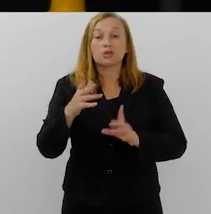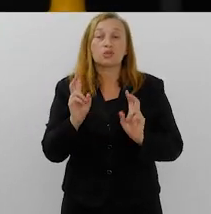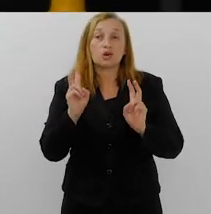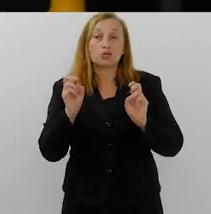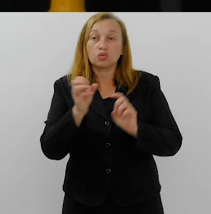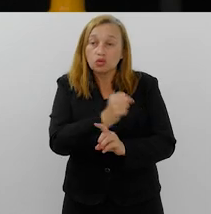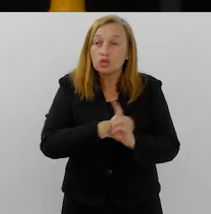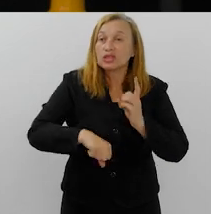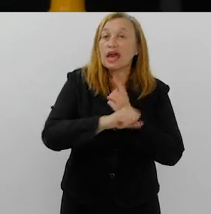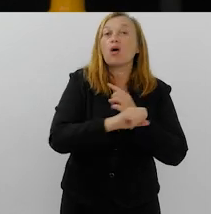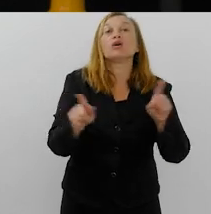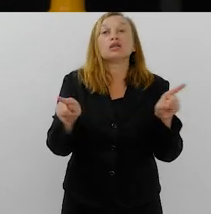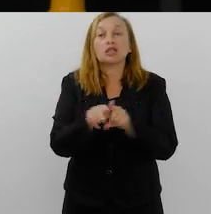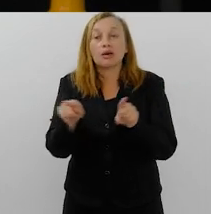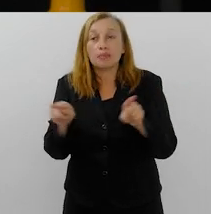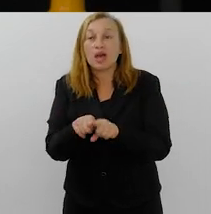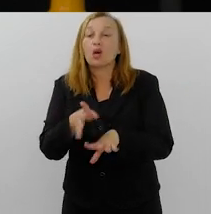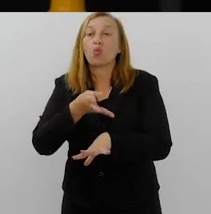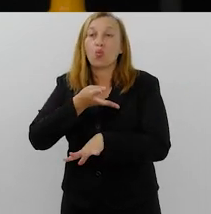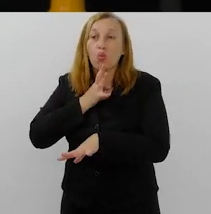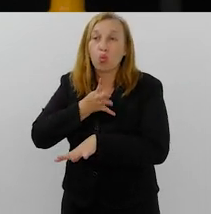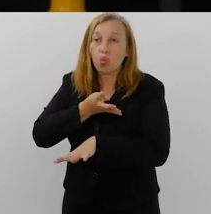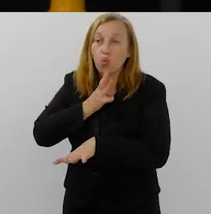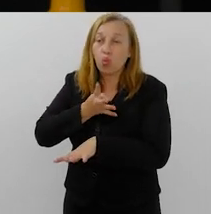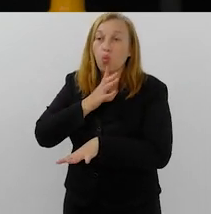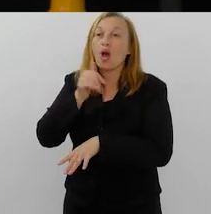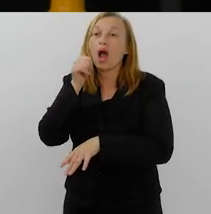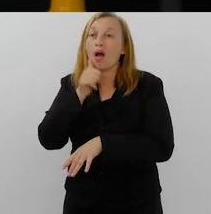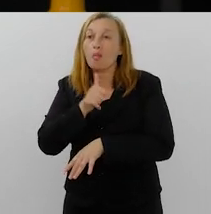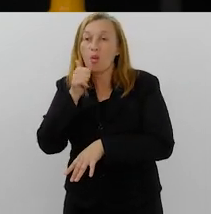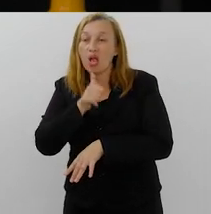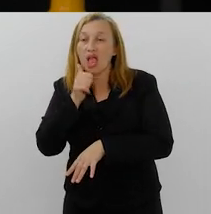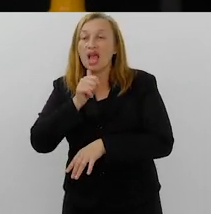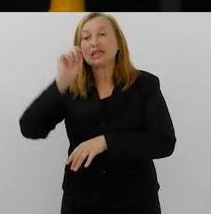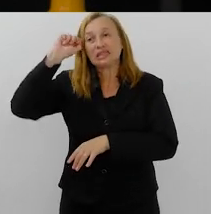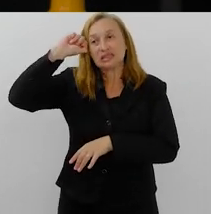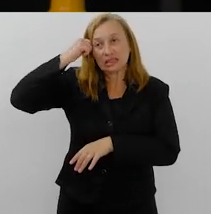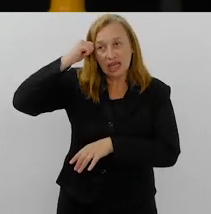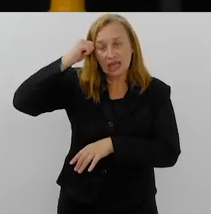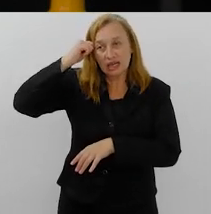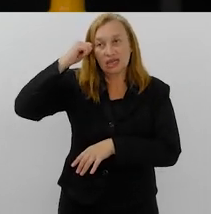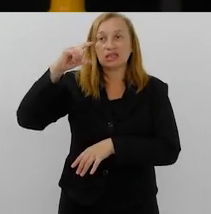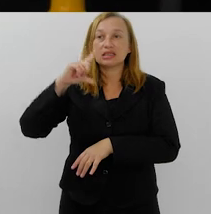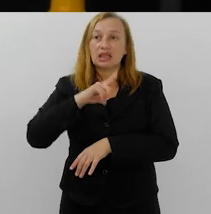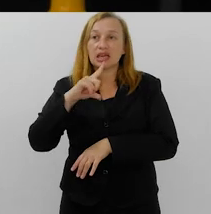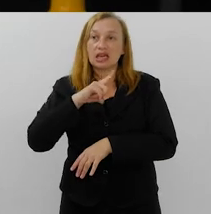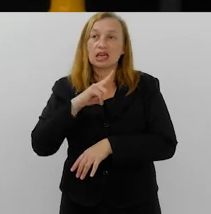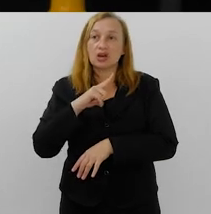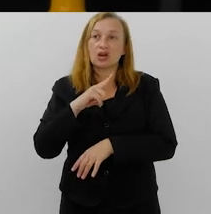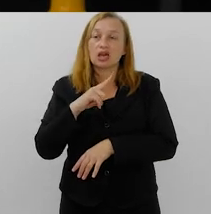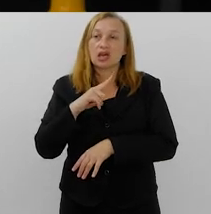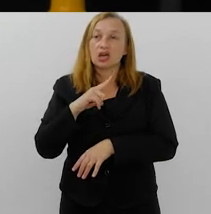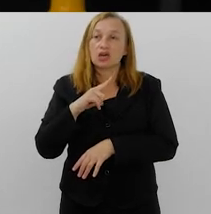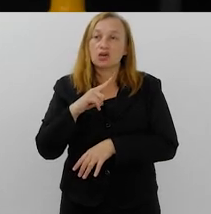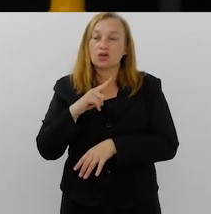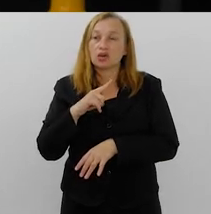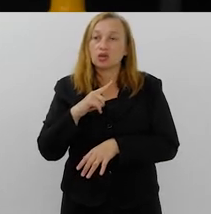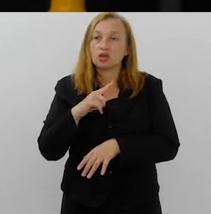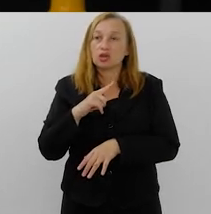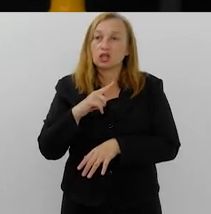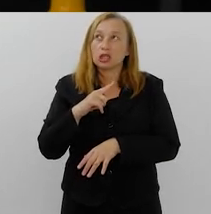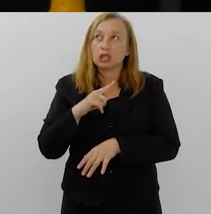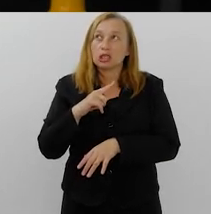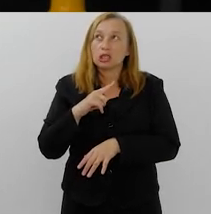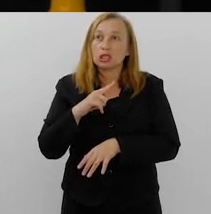mais de uma questão social então também tem-se o conhecimento que as mulheres negras Elas têm uma